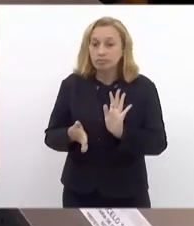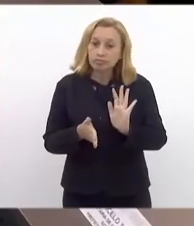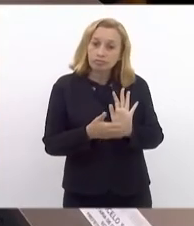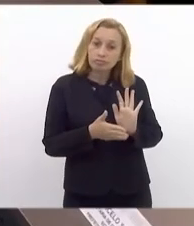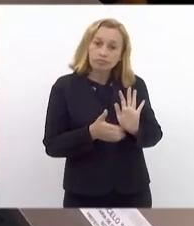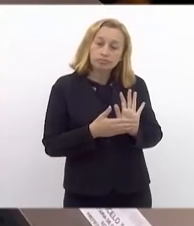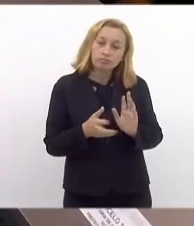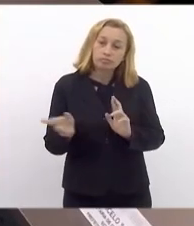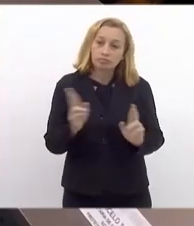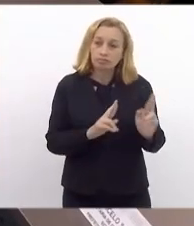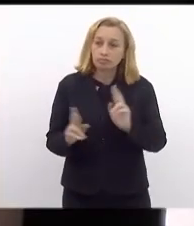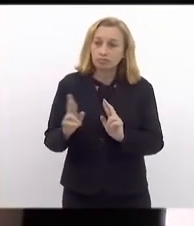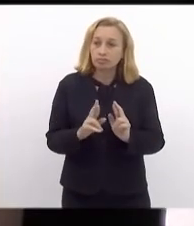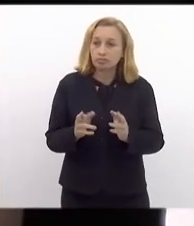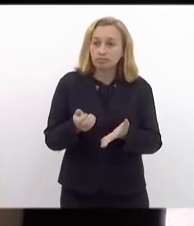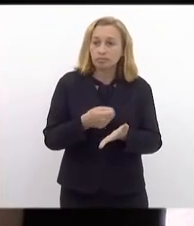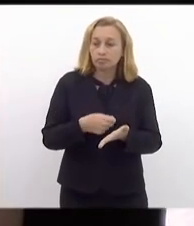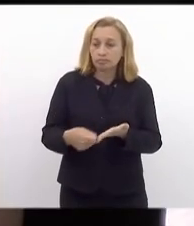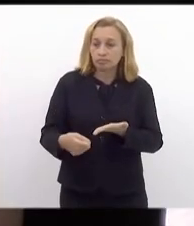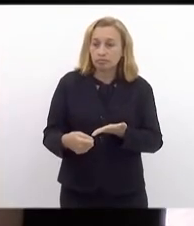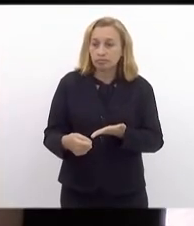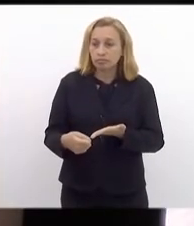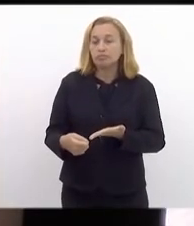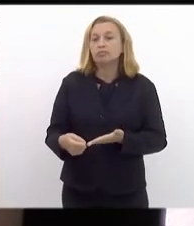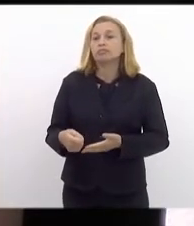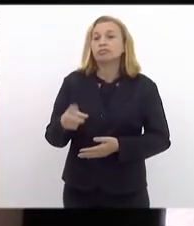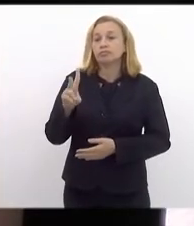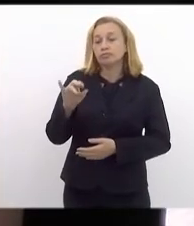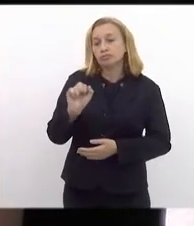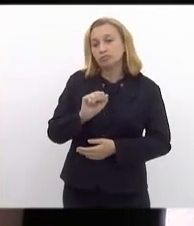proposta em relação a inscrição virtual